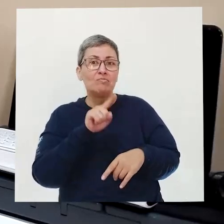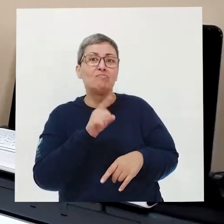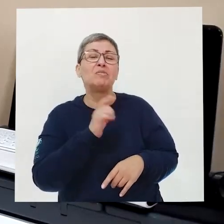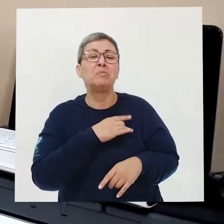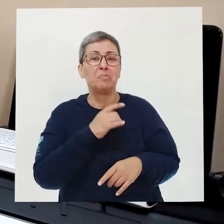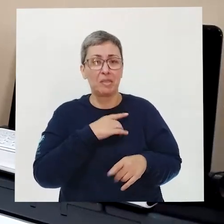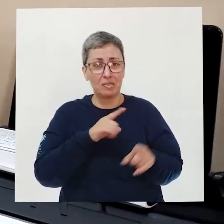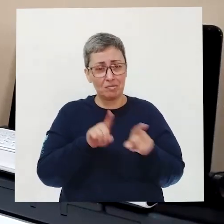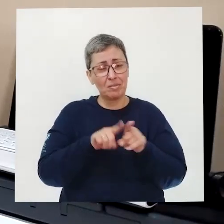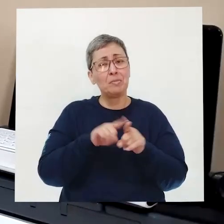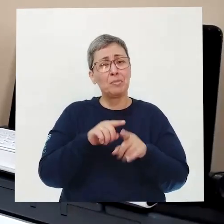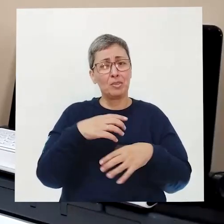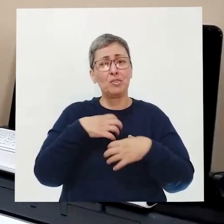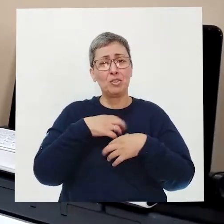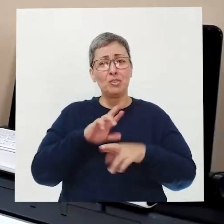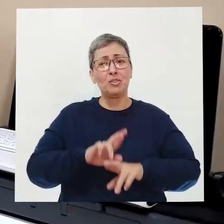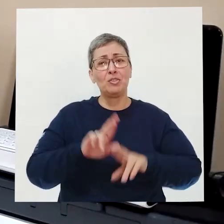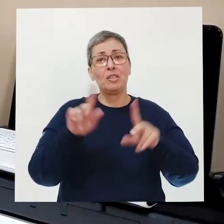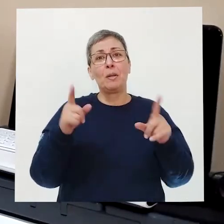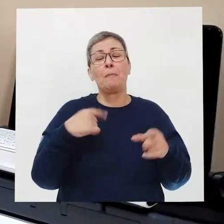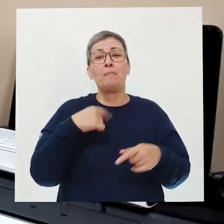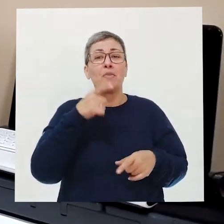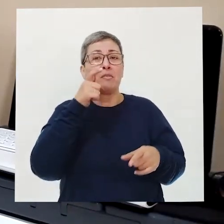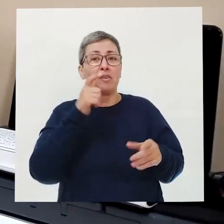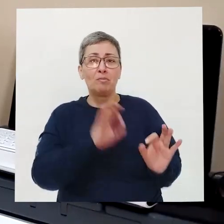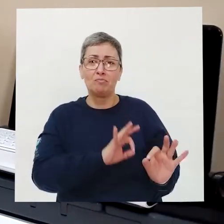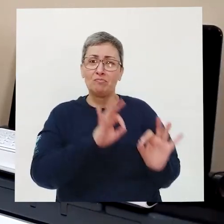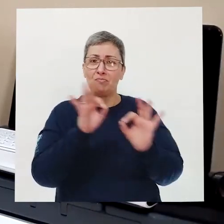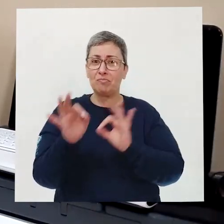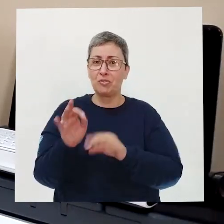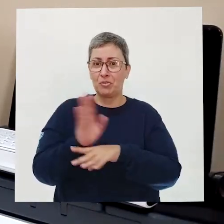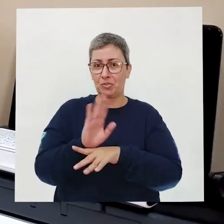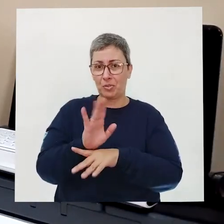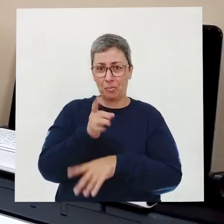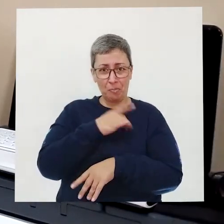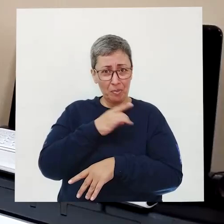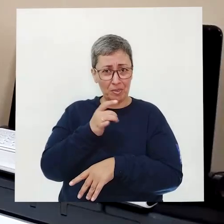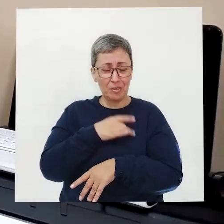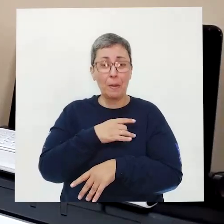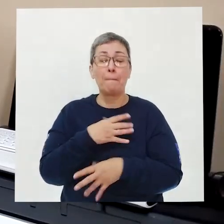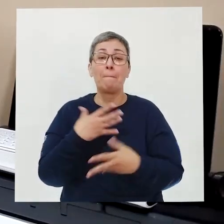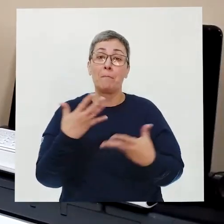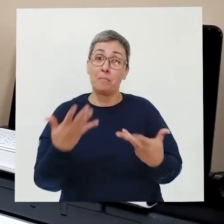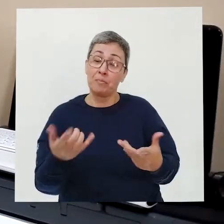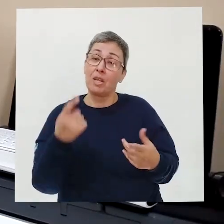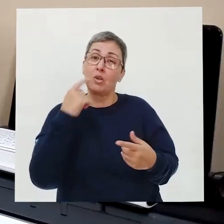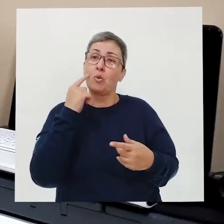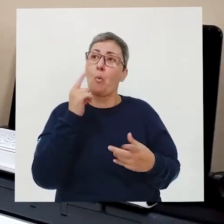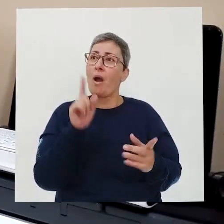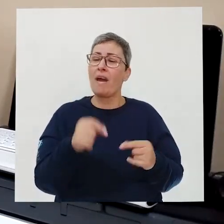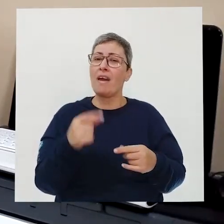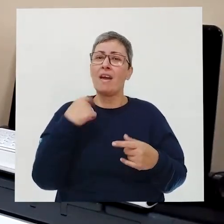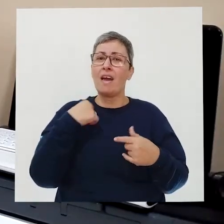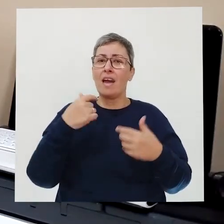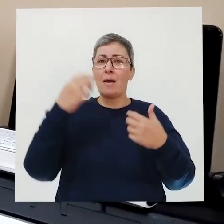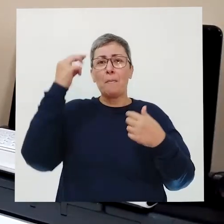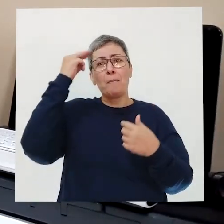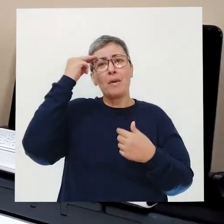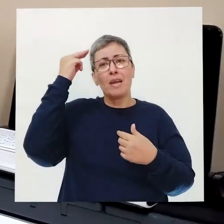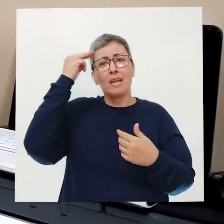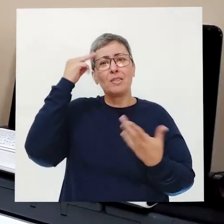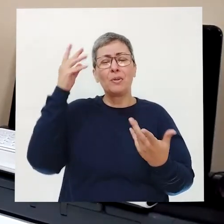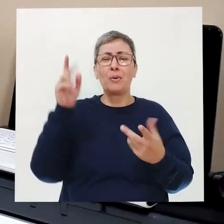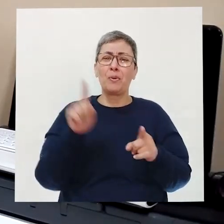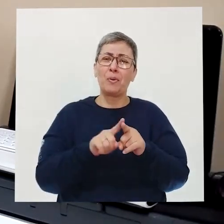medo também de forma diferente quando assistem filme de terror, por exemplo, né? Eles não ativam a